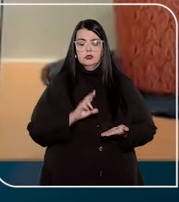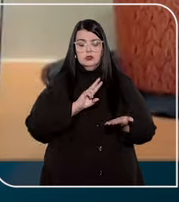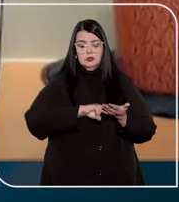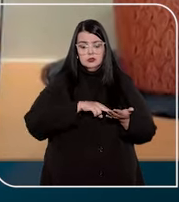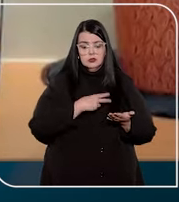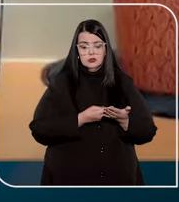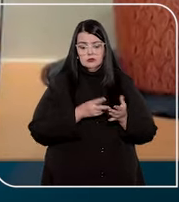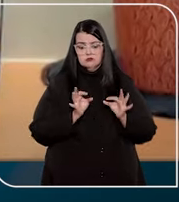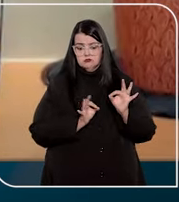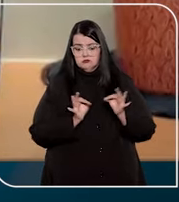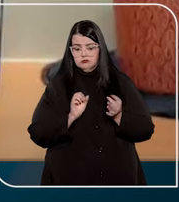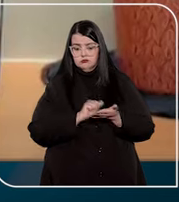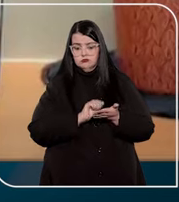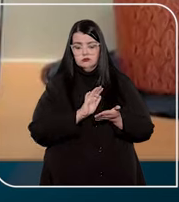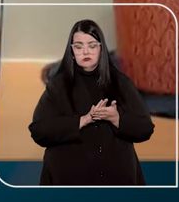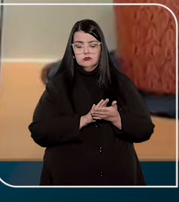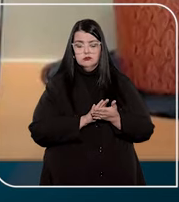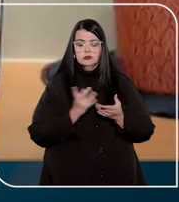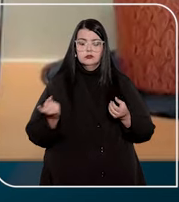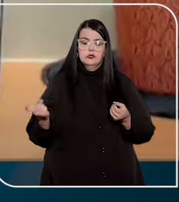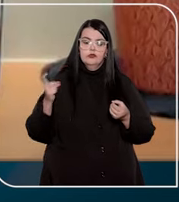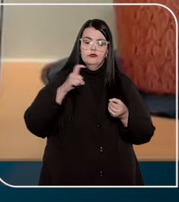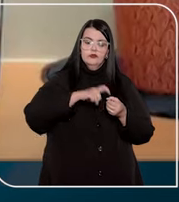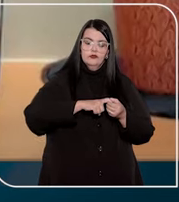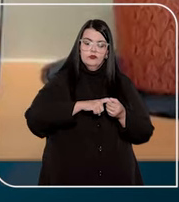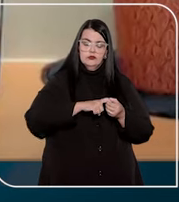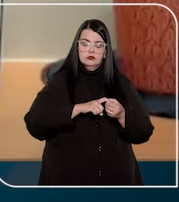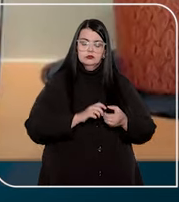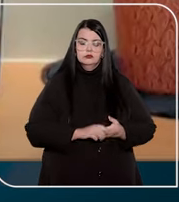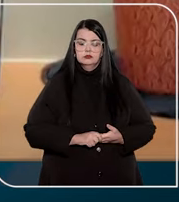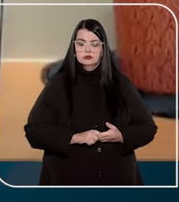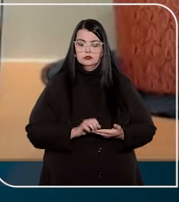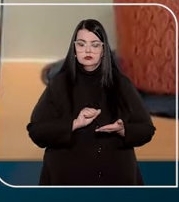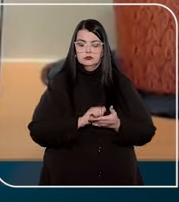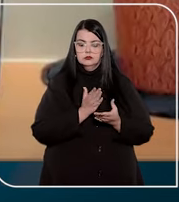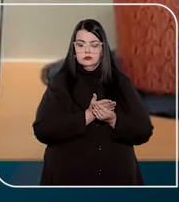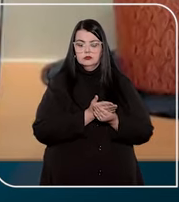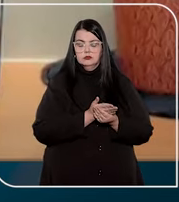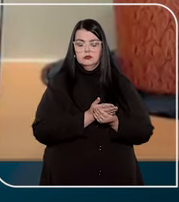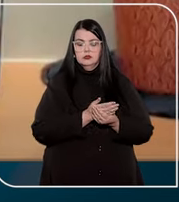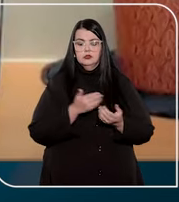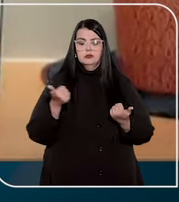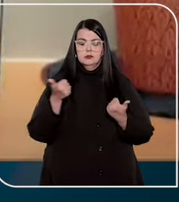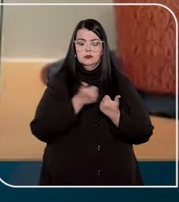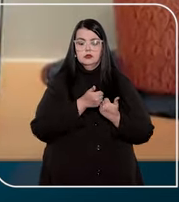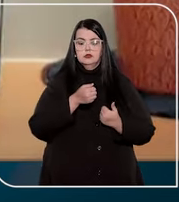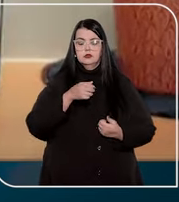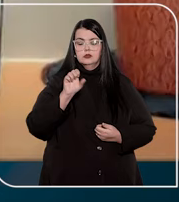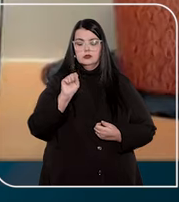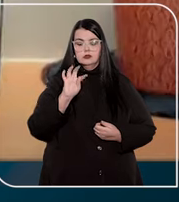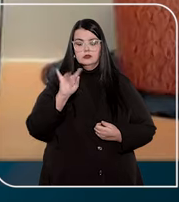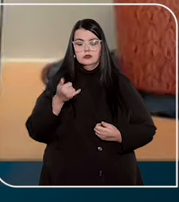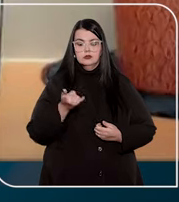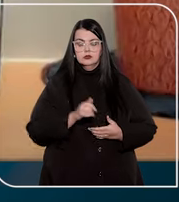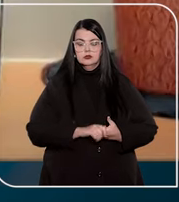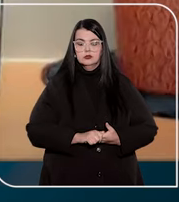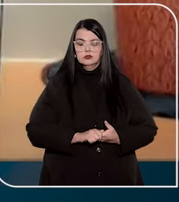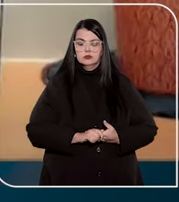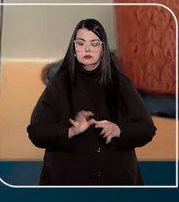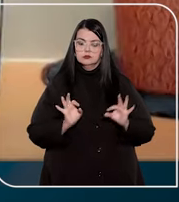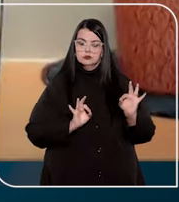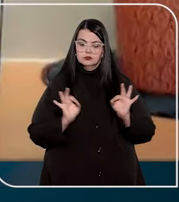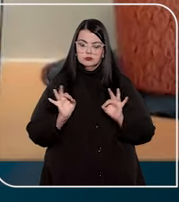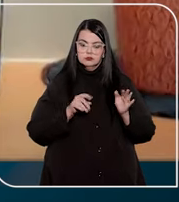não interpretação, os autos são devolvidos ao ministro vice-presidente do STJ para